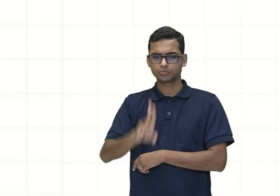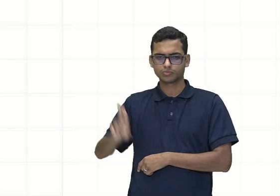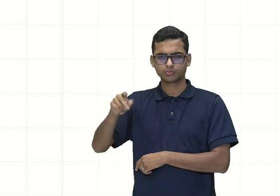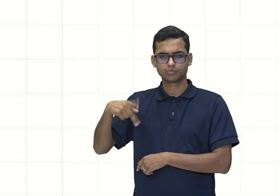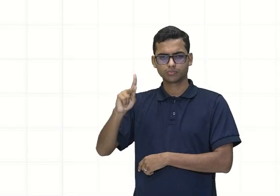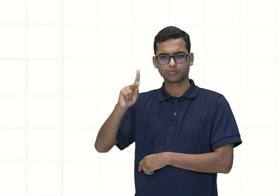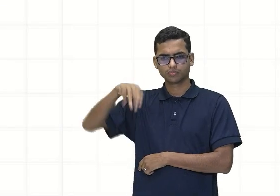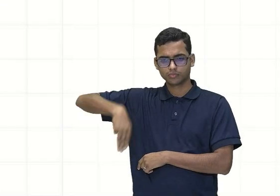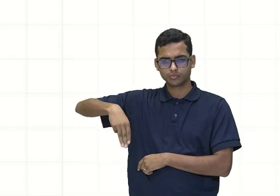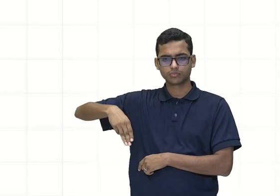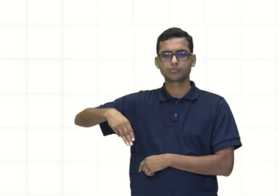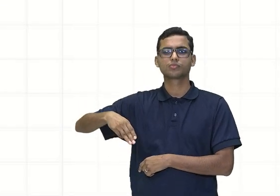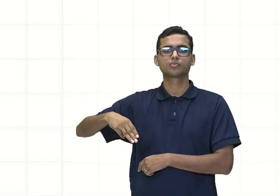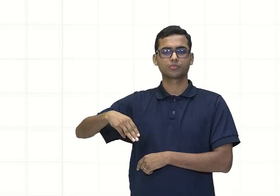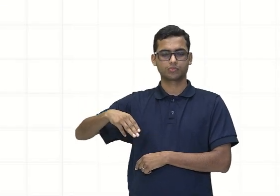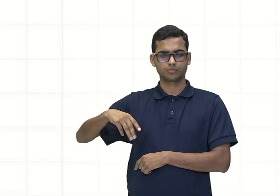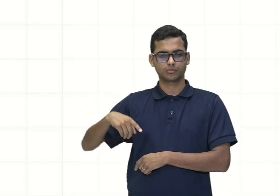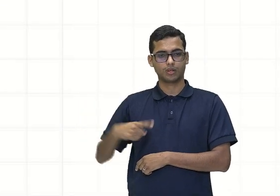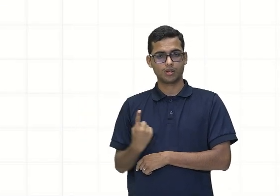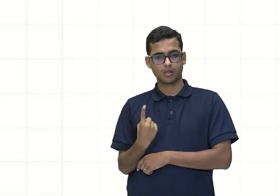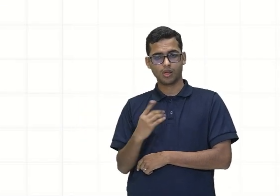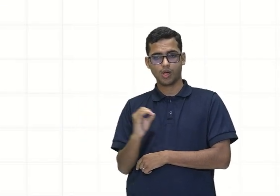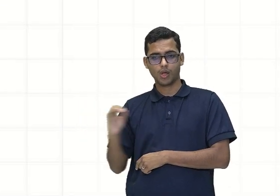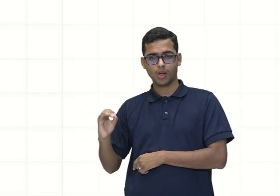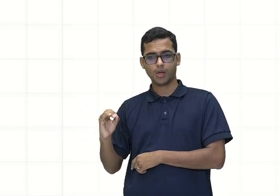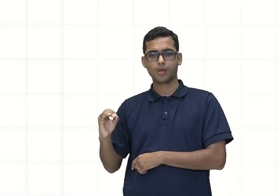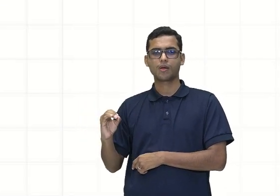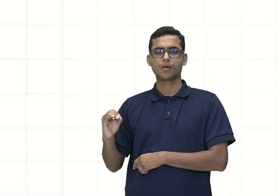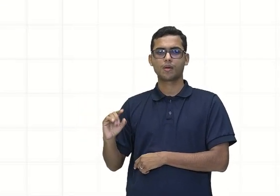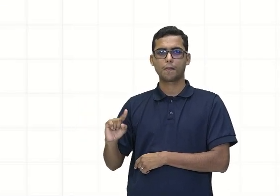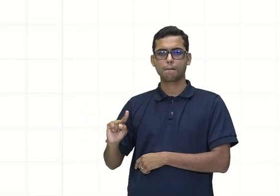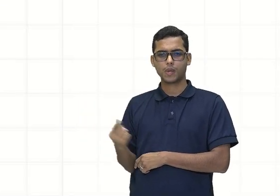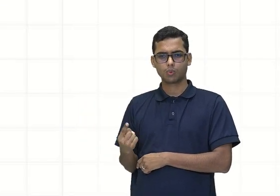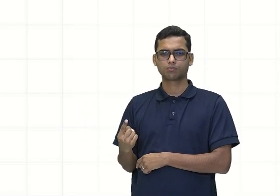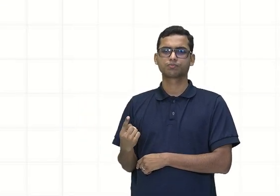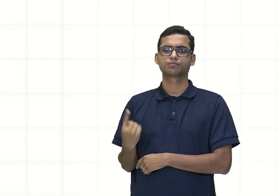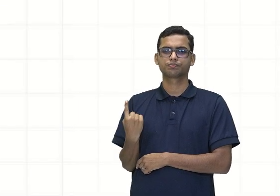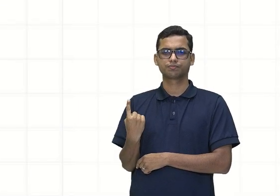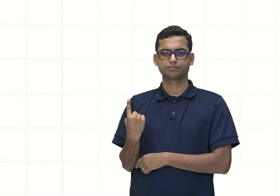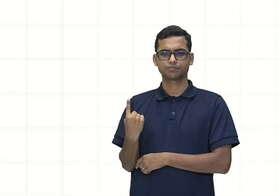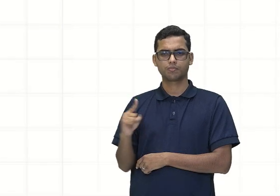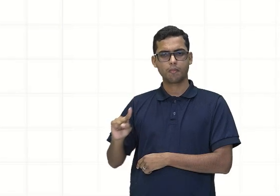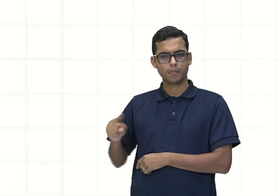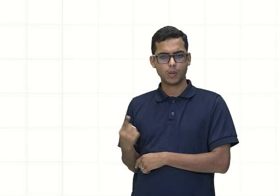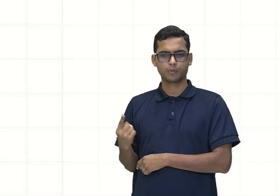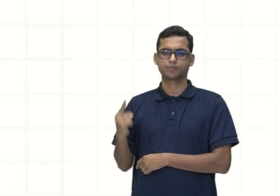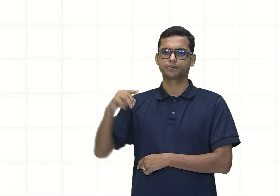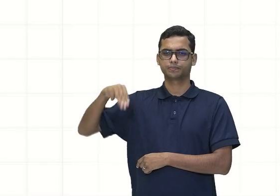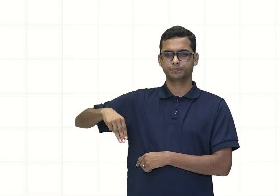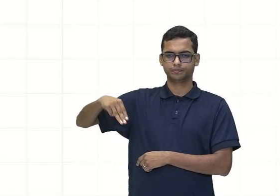nosso quilômetro, que vale 1000 metros.